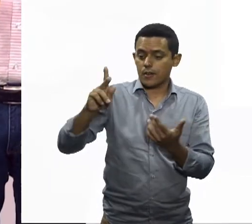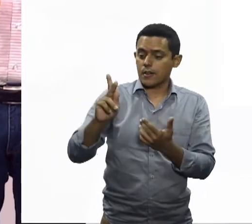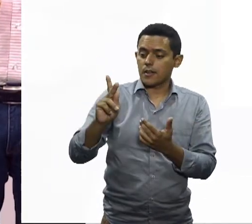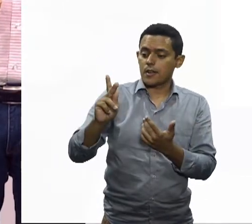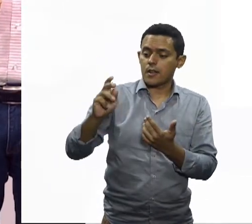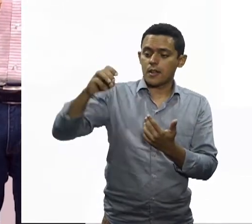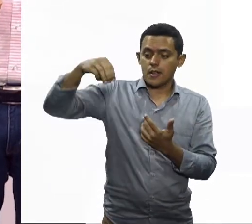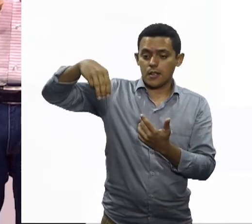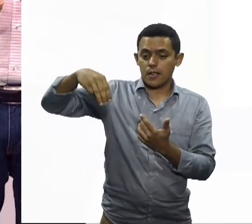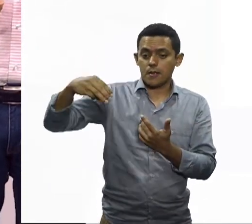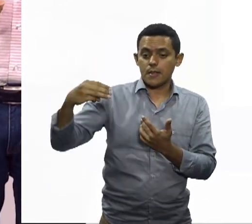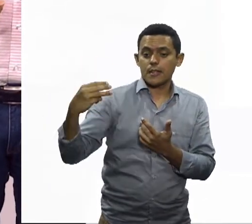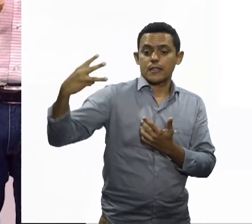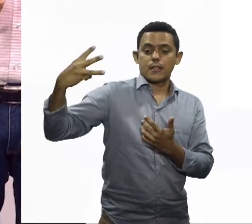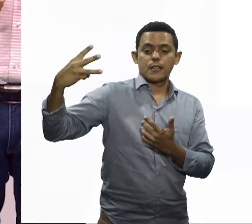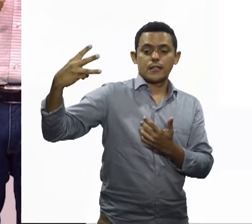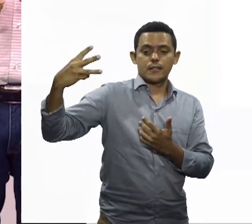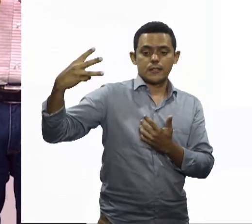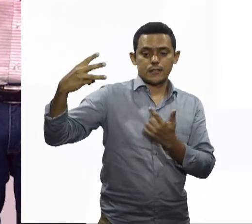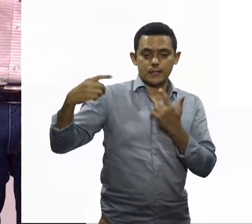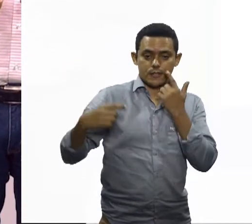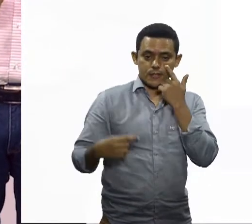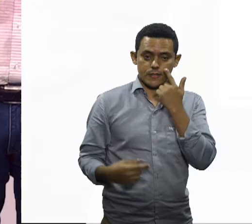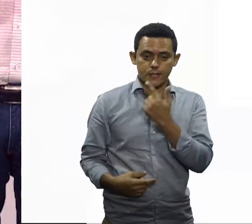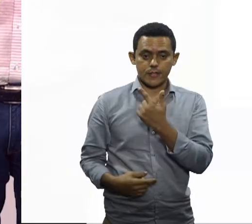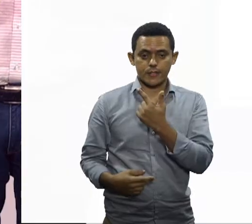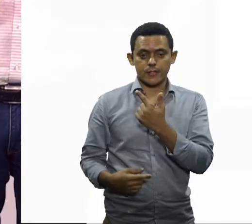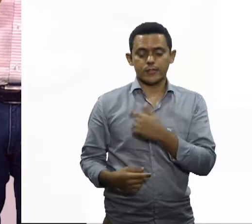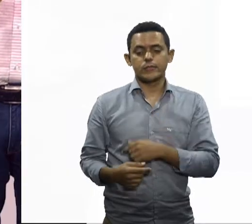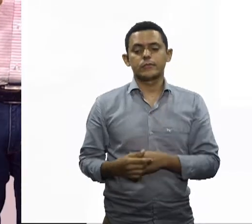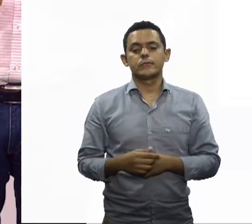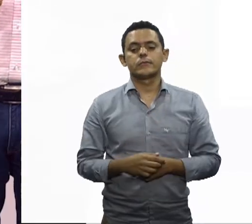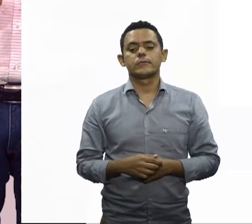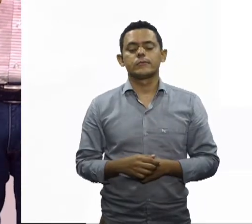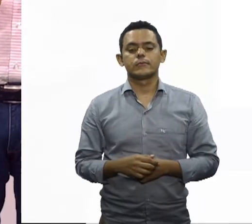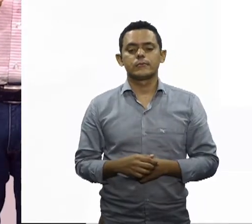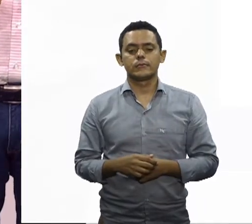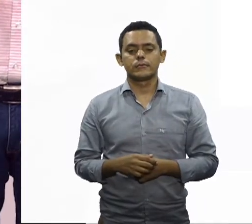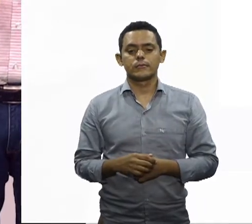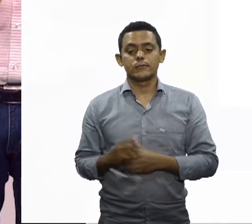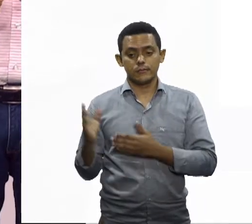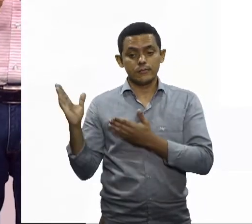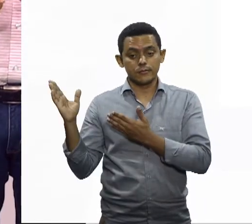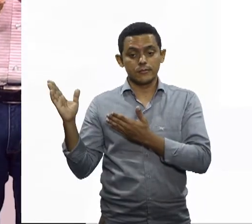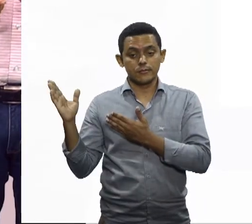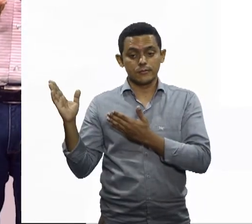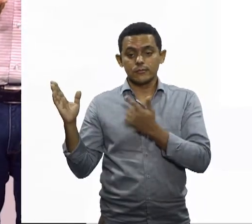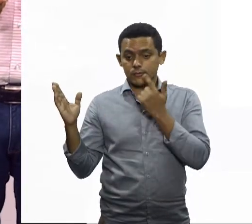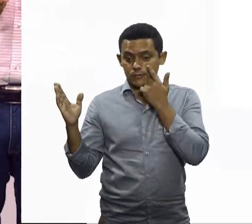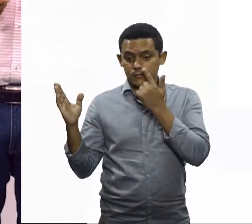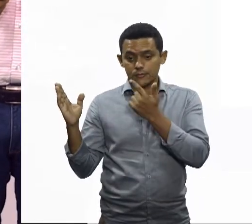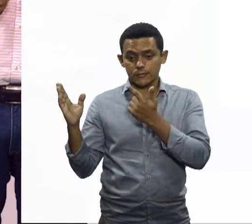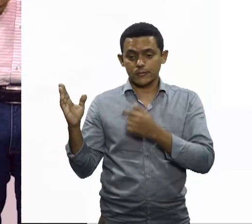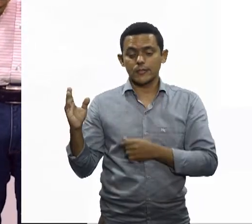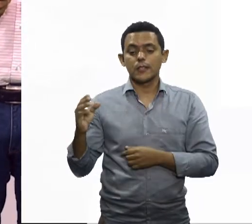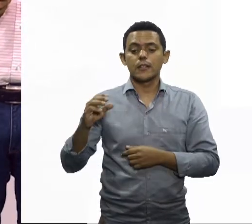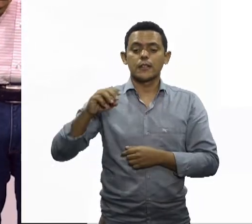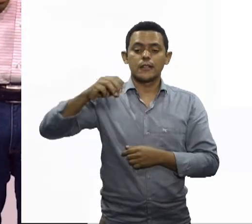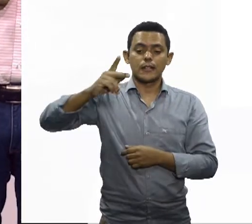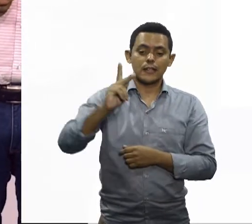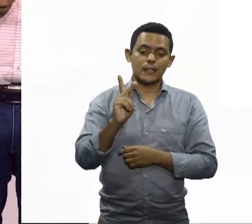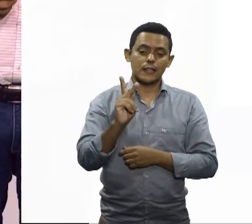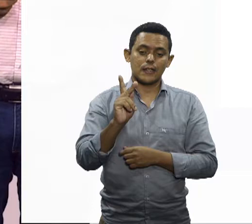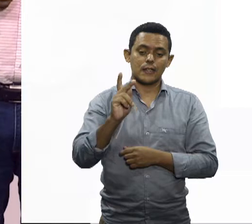temos agora o decímetro ao cubo e temos também o centímetro ao cubo e o milímetro ao cubo. Então, olha ali,